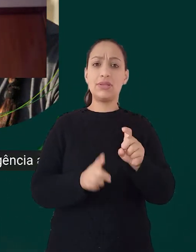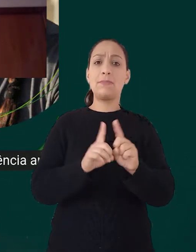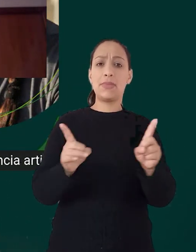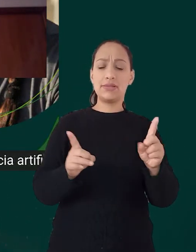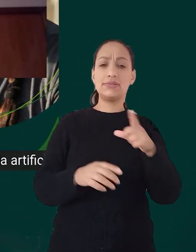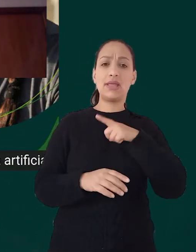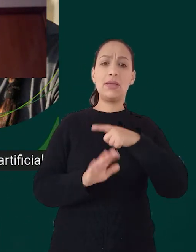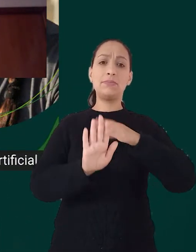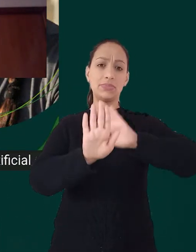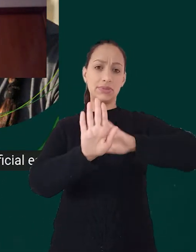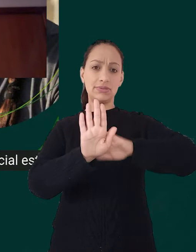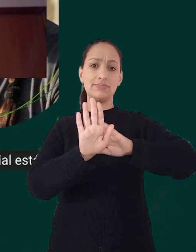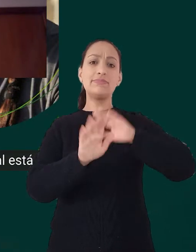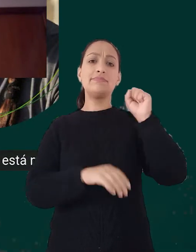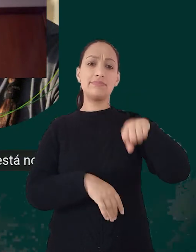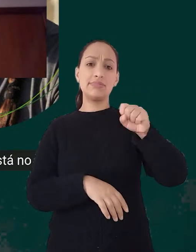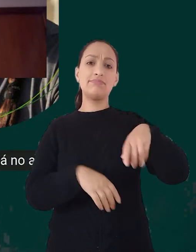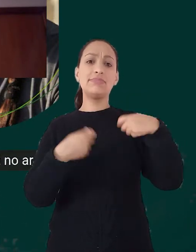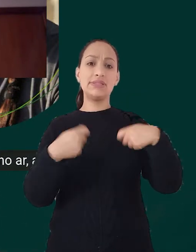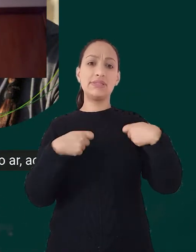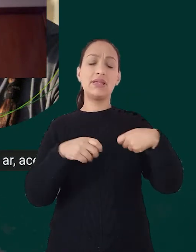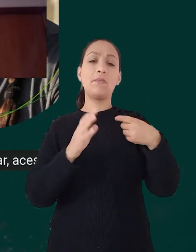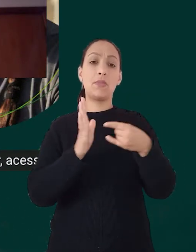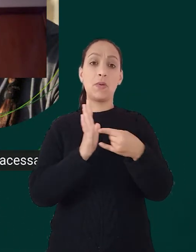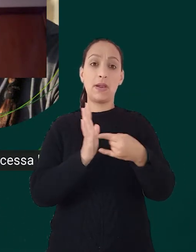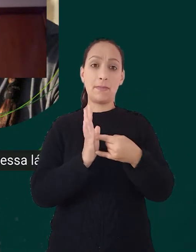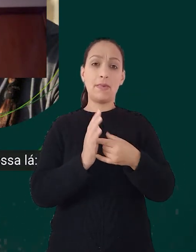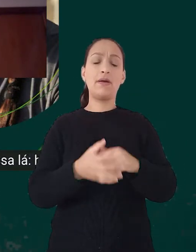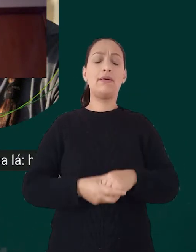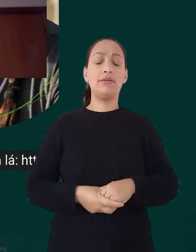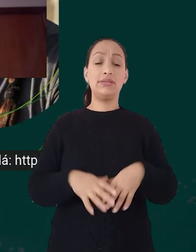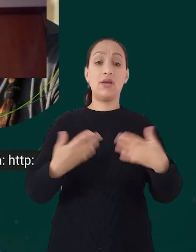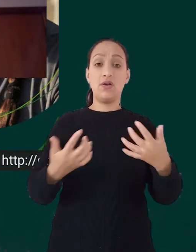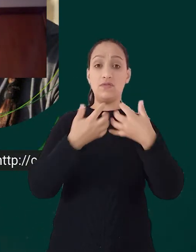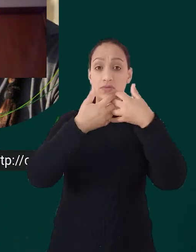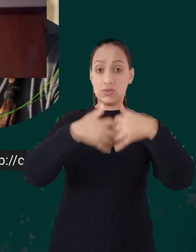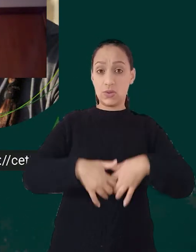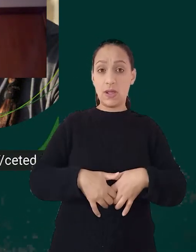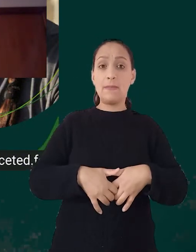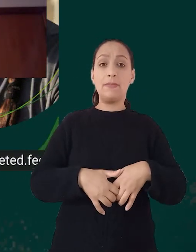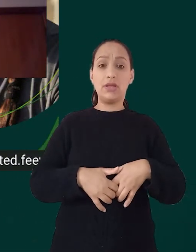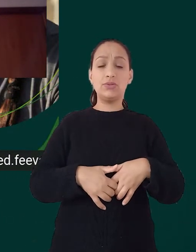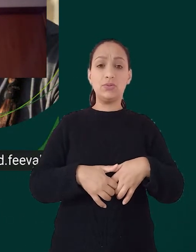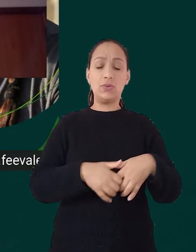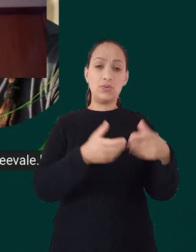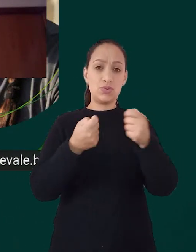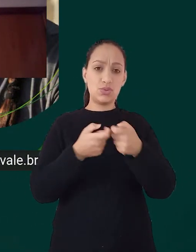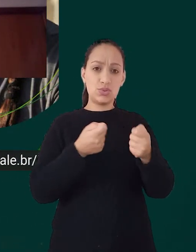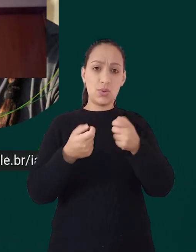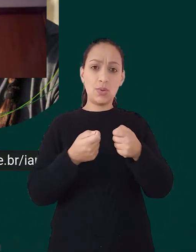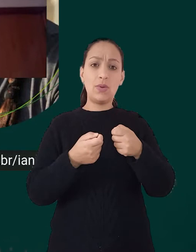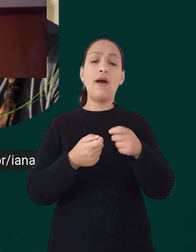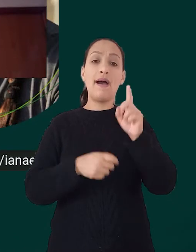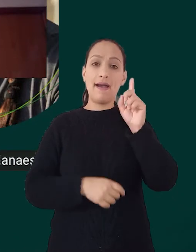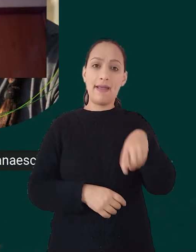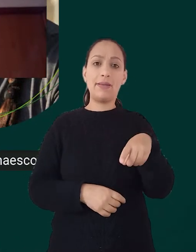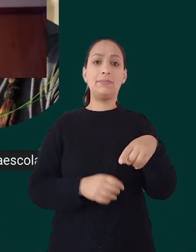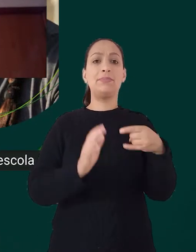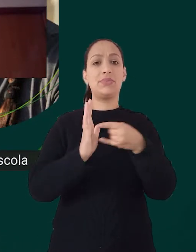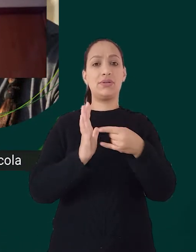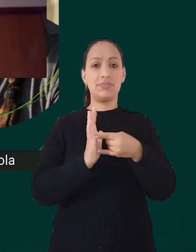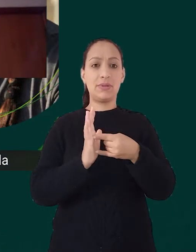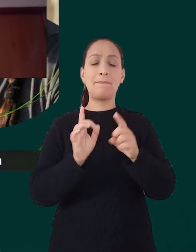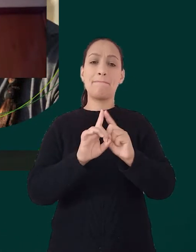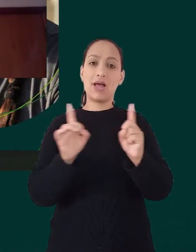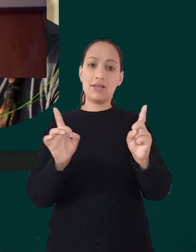por trás partes, sim, que precisam ser programadas. Então, o funcionamento do jogo é a programação. Mas